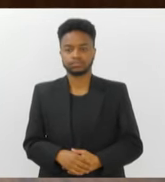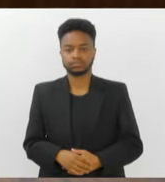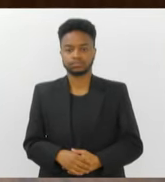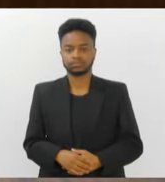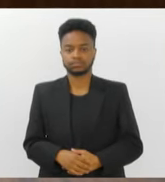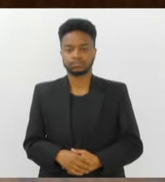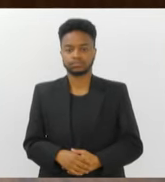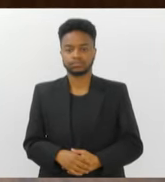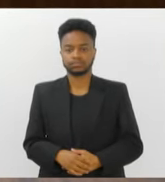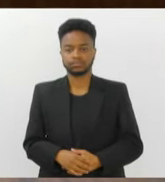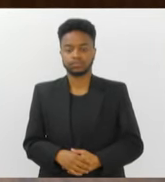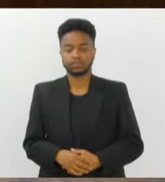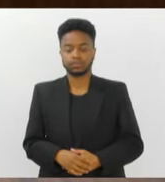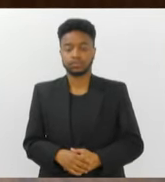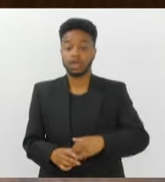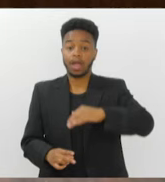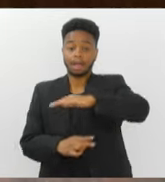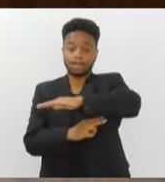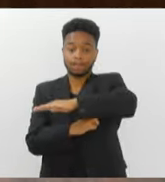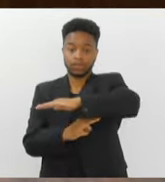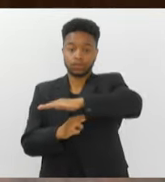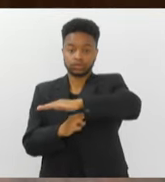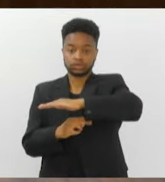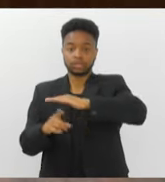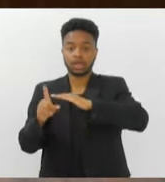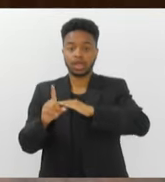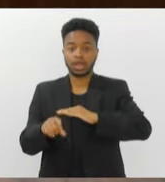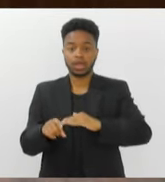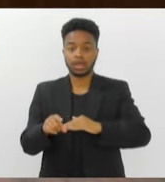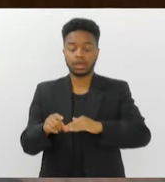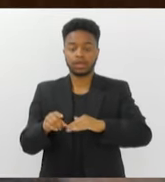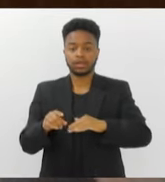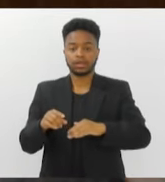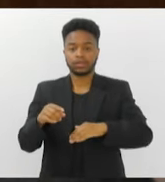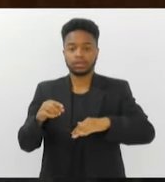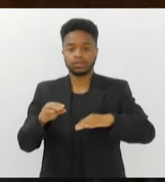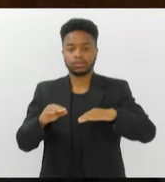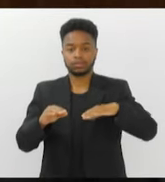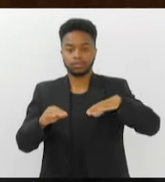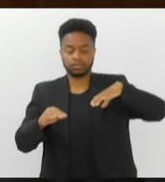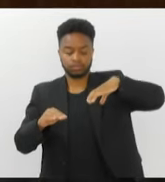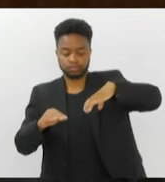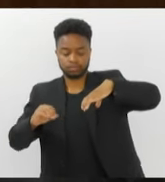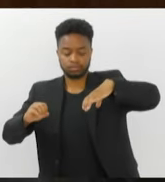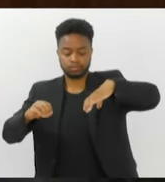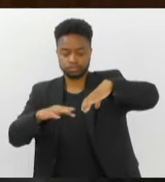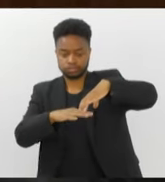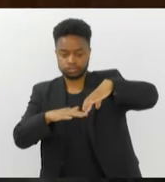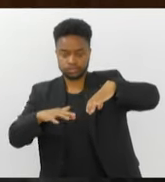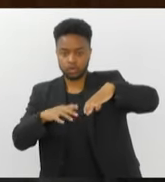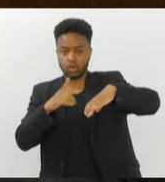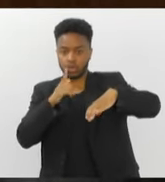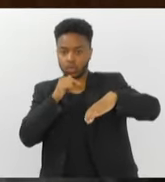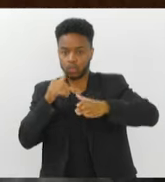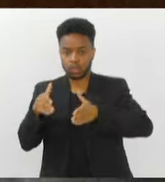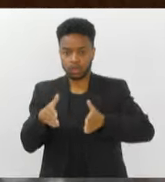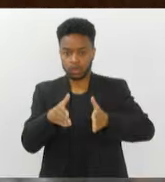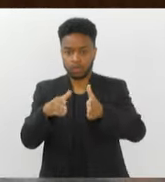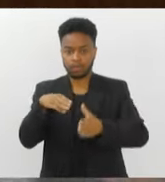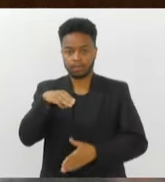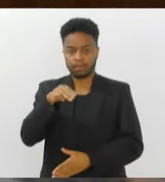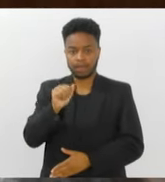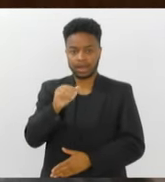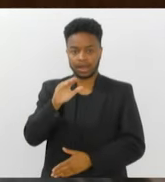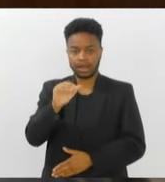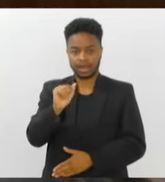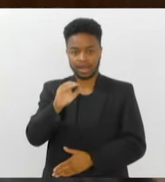está sobre o rio Macaé. Mas no texto, presidente, a ponte está sob,